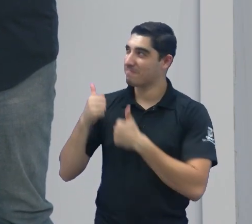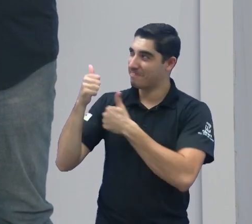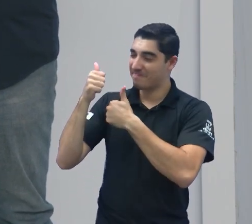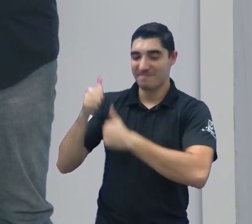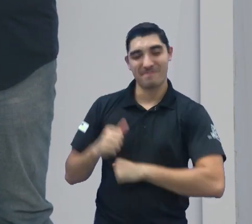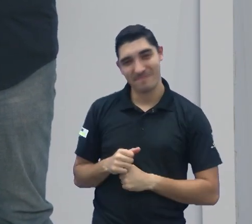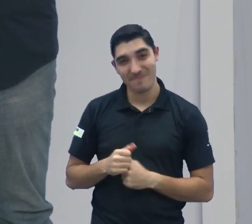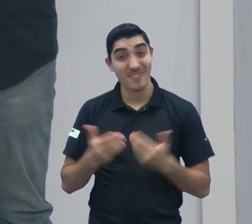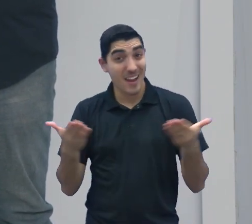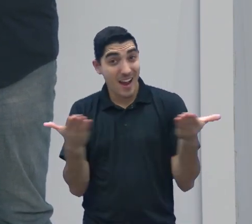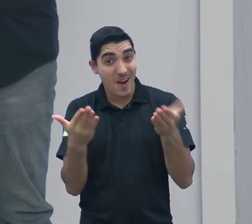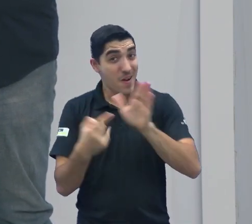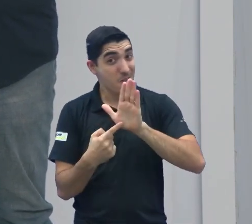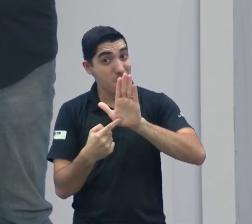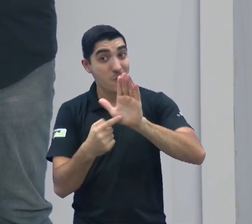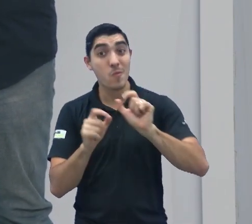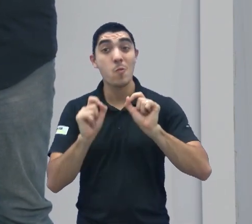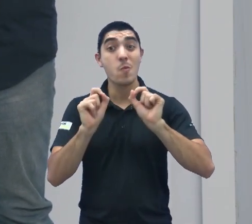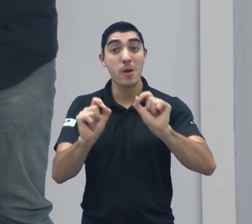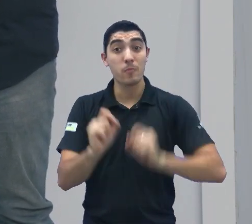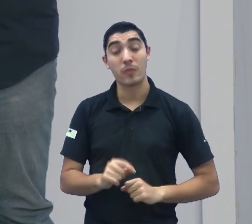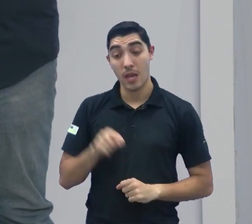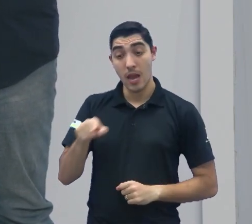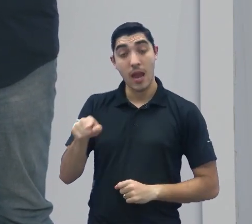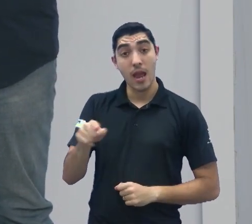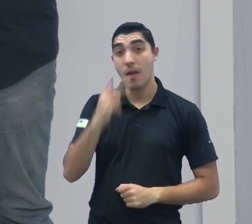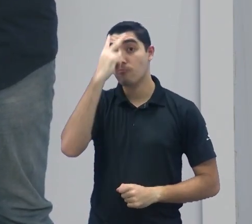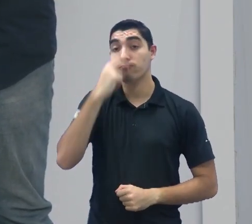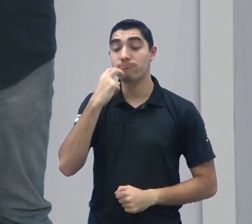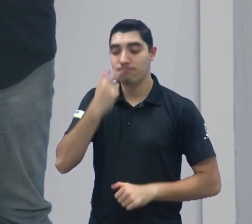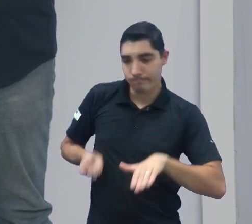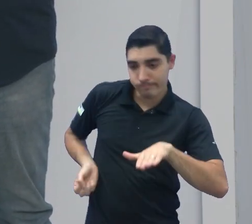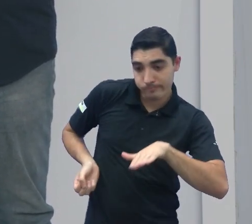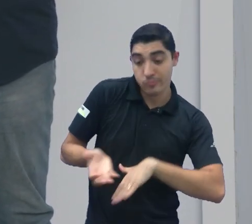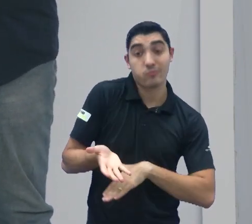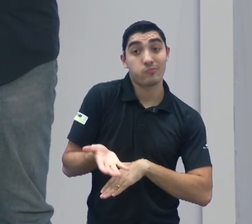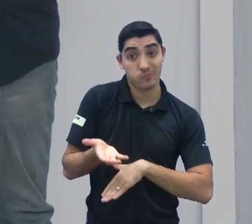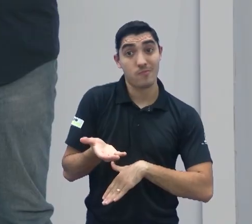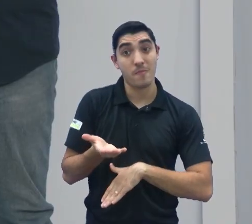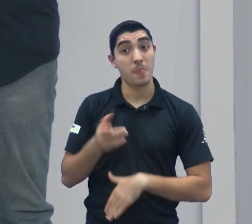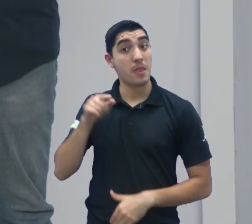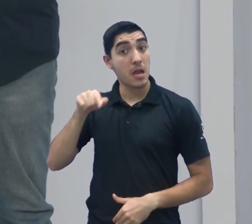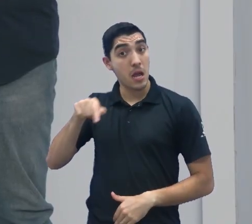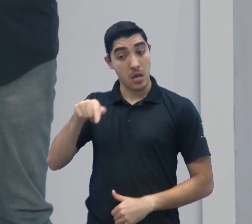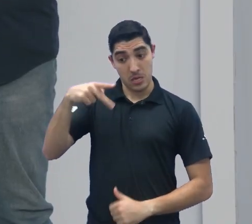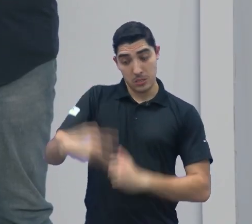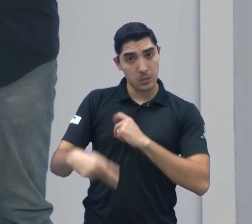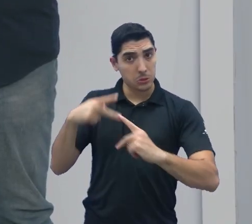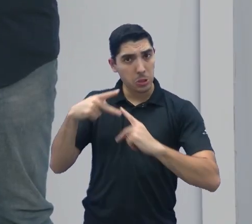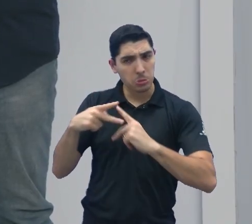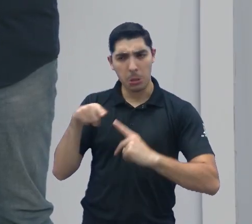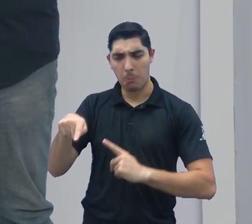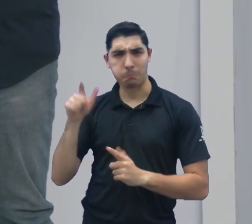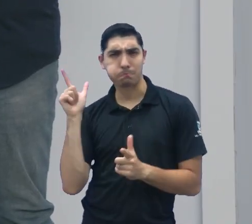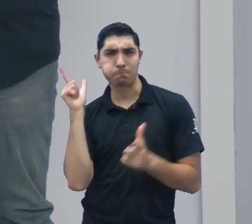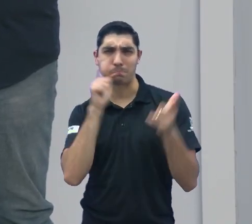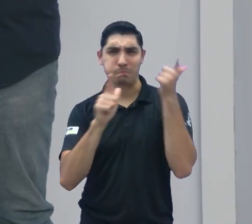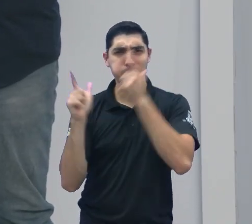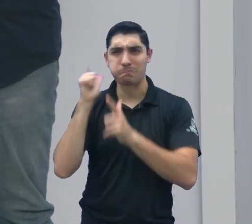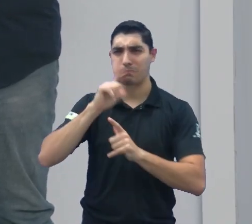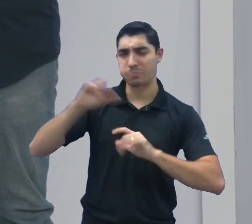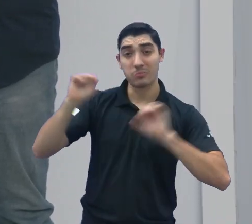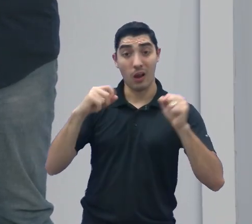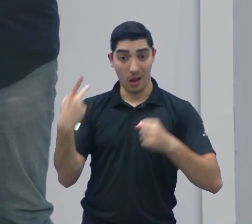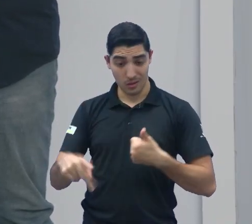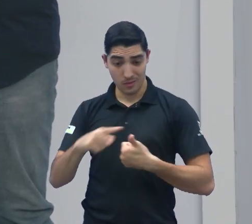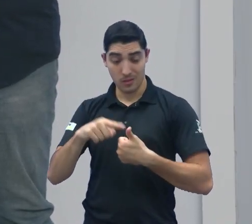gente começa o programa de hoje falando de bocha paralímpica. São José dos Campos é referência na modalidade, no estado de São